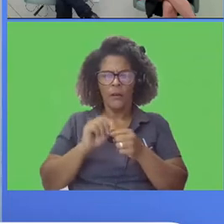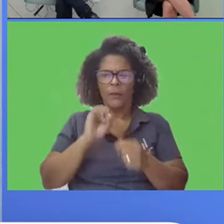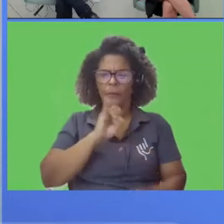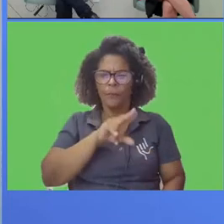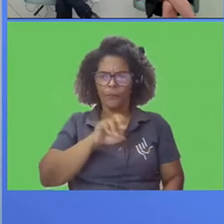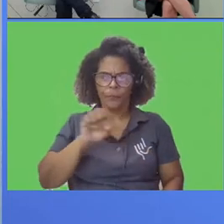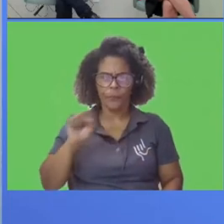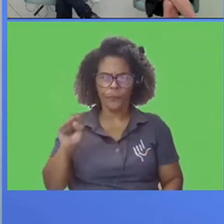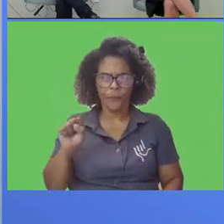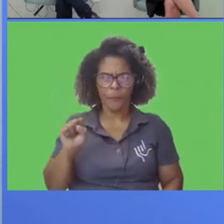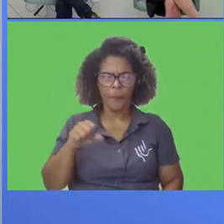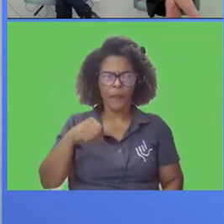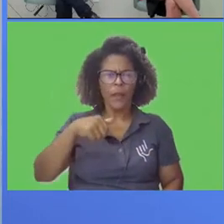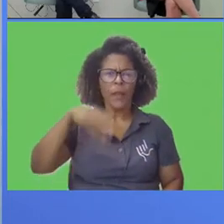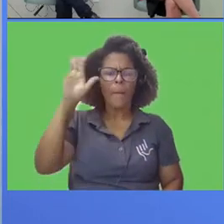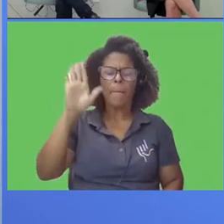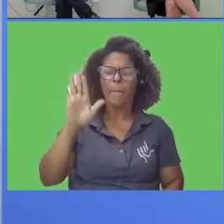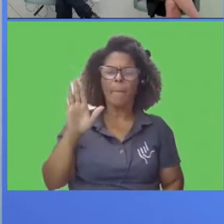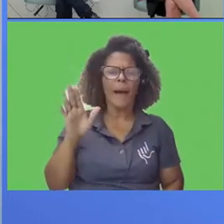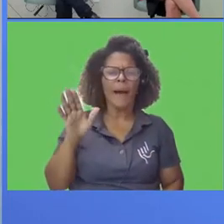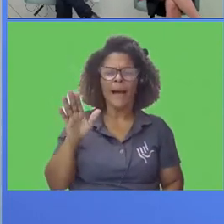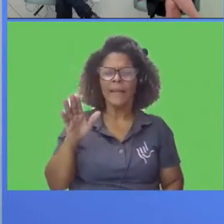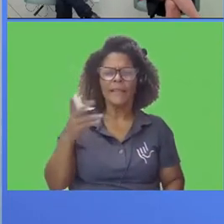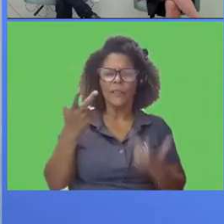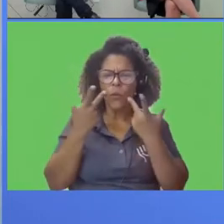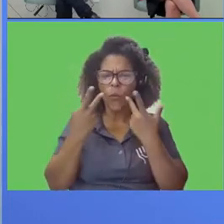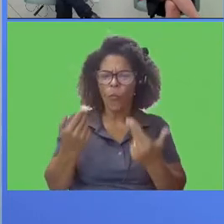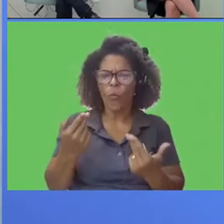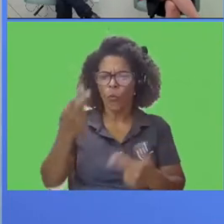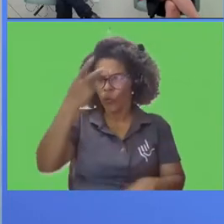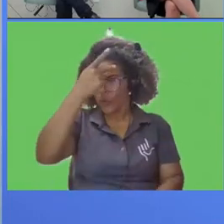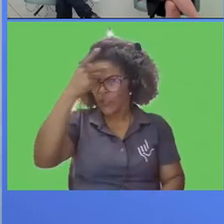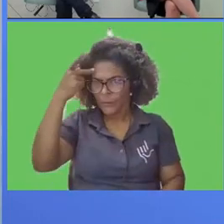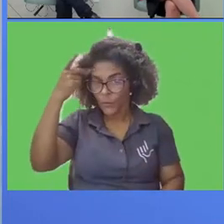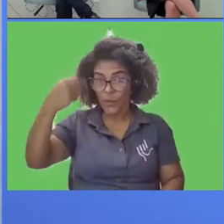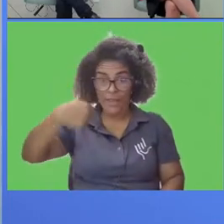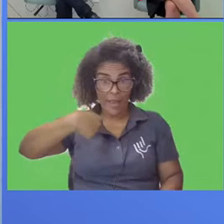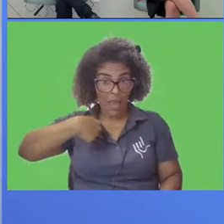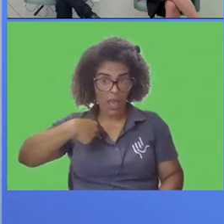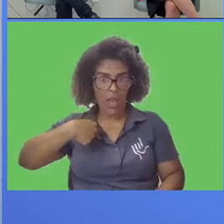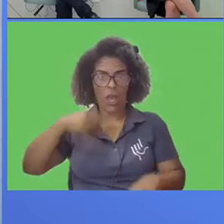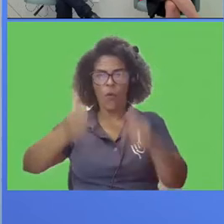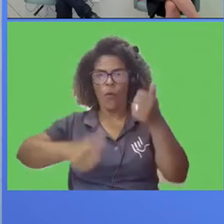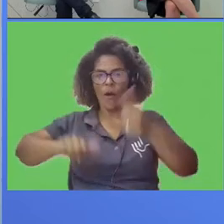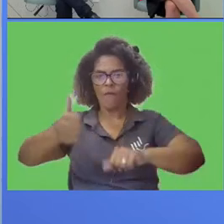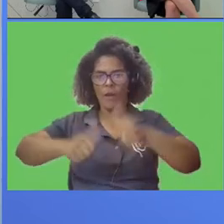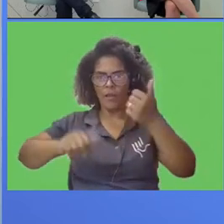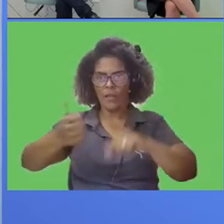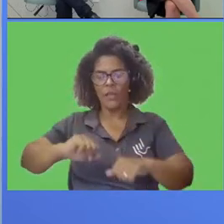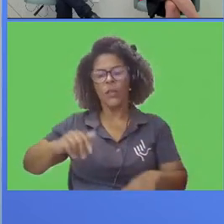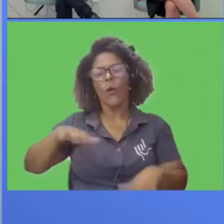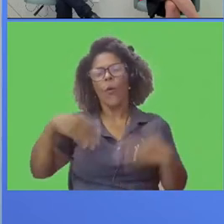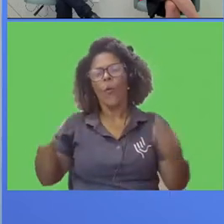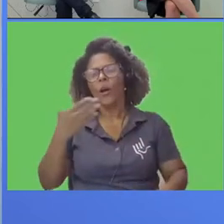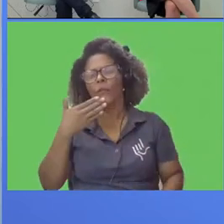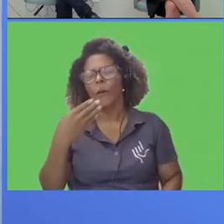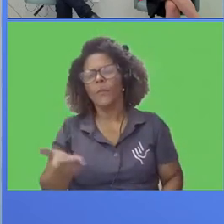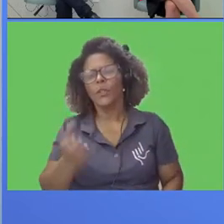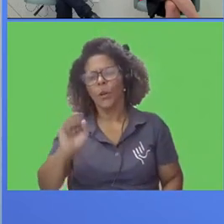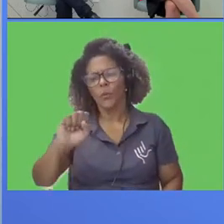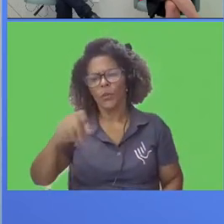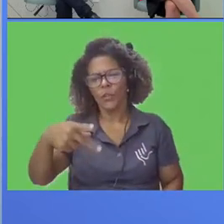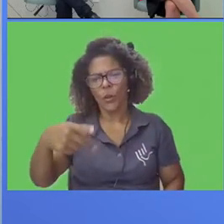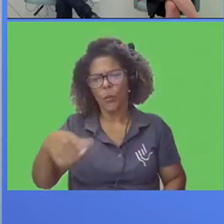a queixa mais comum dos trabalhadores ali que eu avalio, quando vão requerer a sua aposentadoria pela